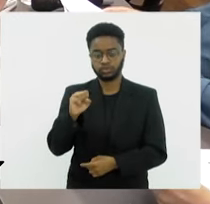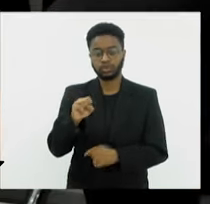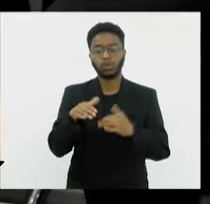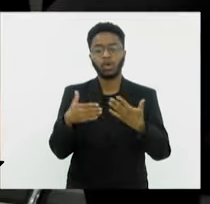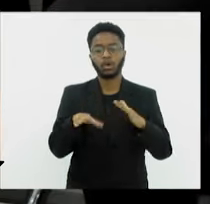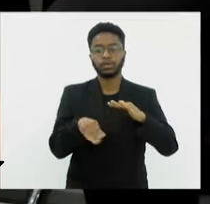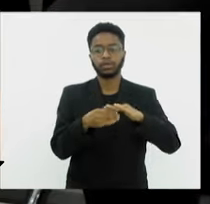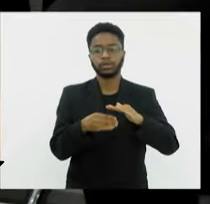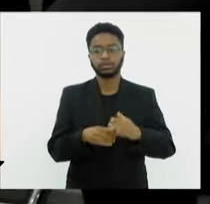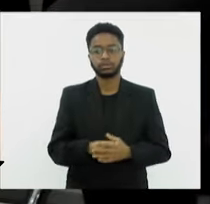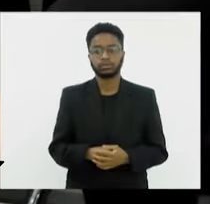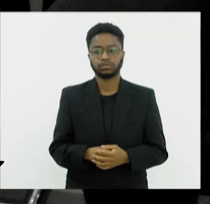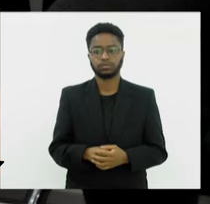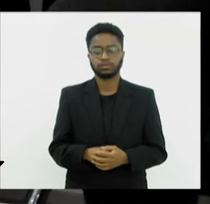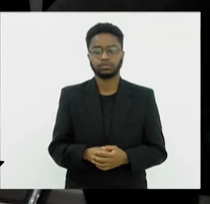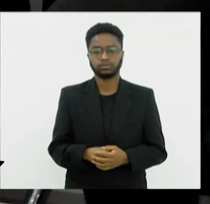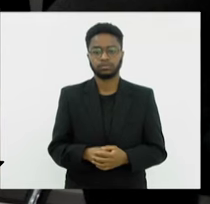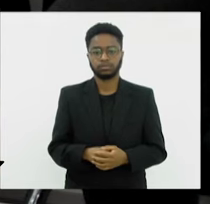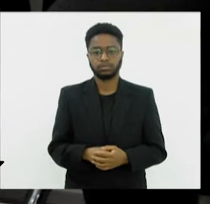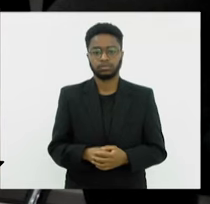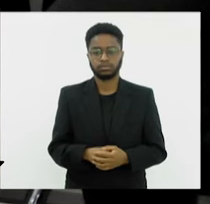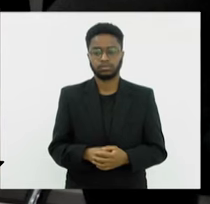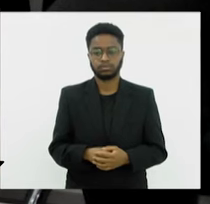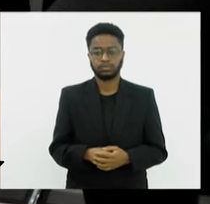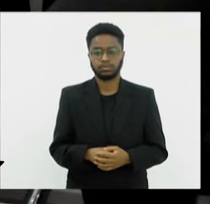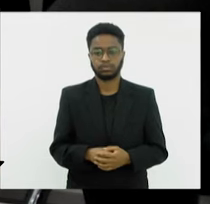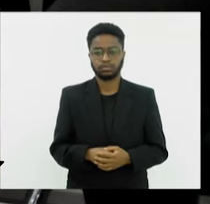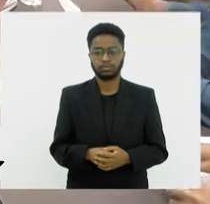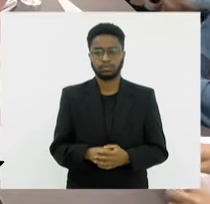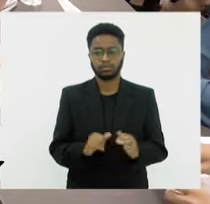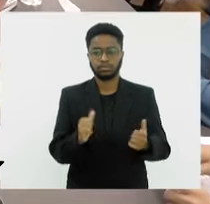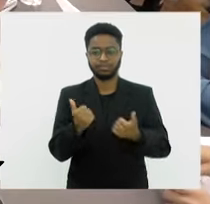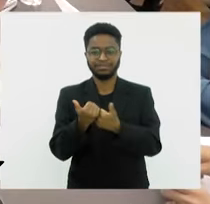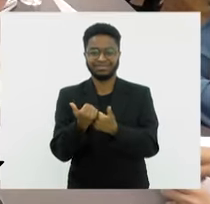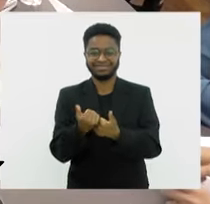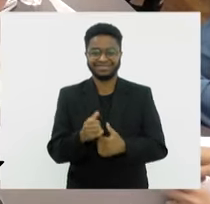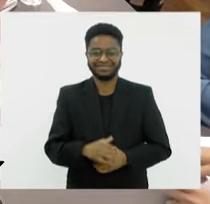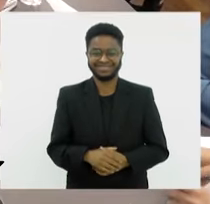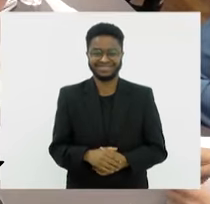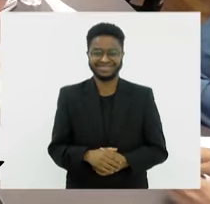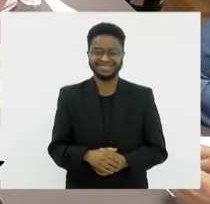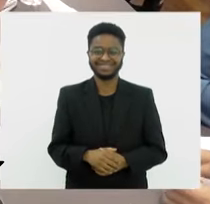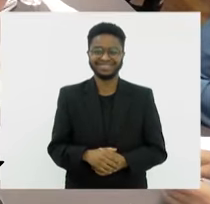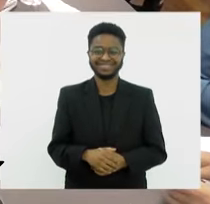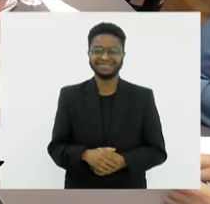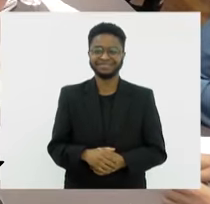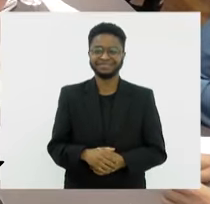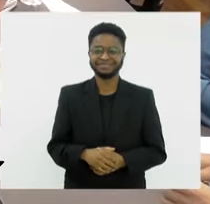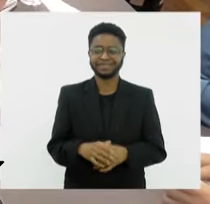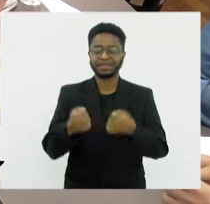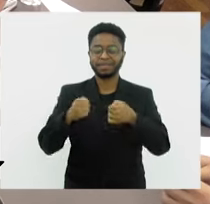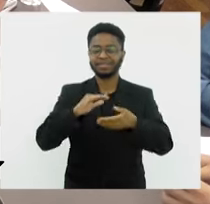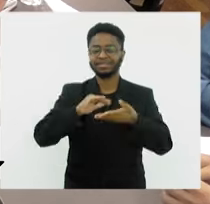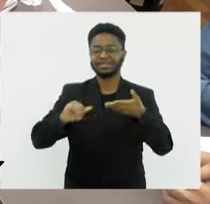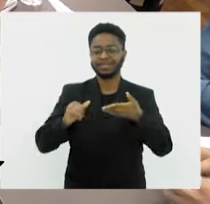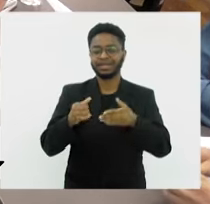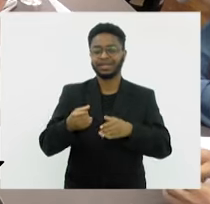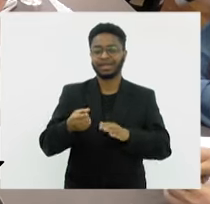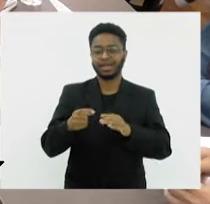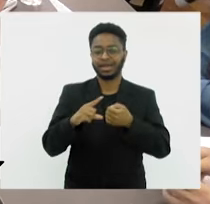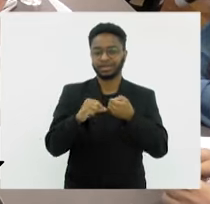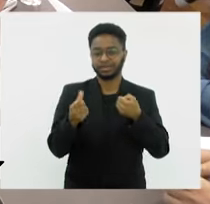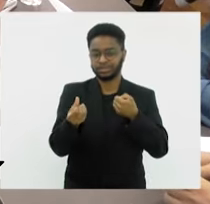emendas, deputado Fred, por favor? Com autoria, pô. É para suprimir. É para suprimir o 6 e o 7,